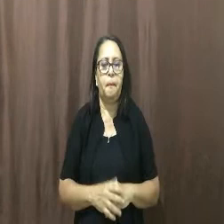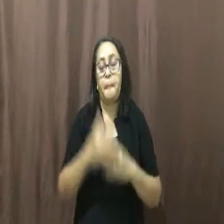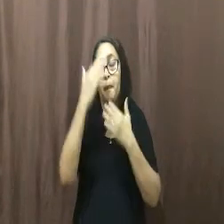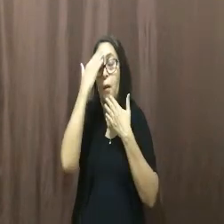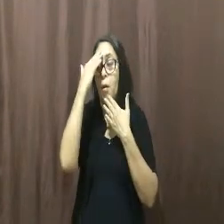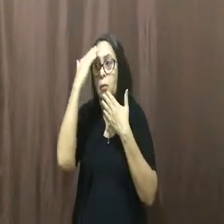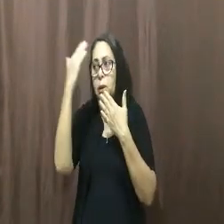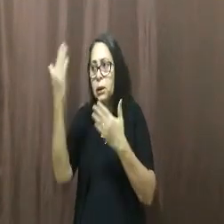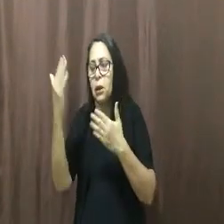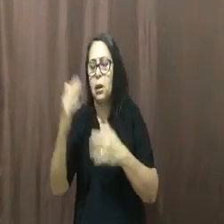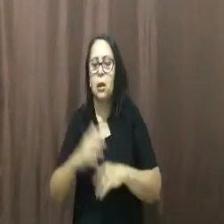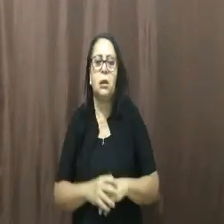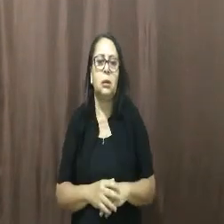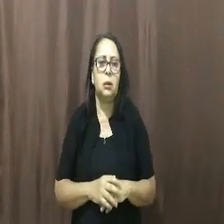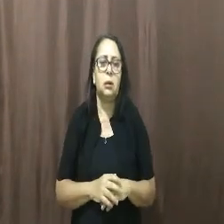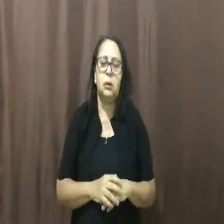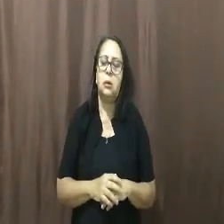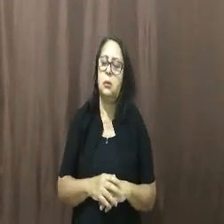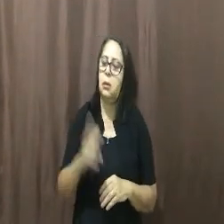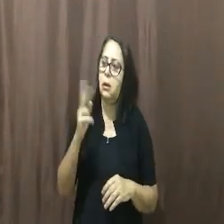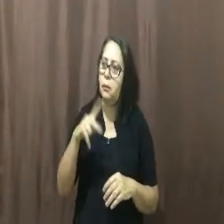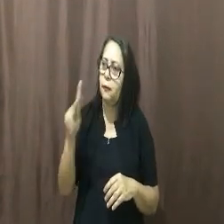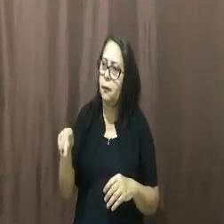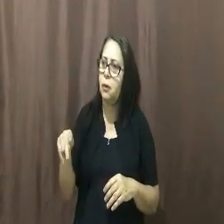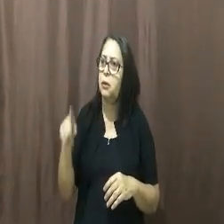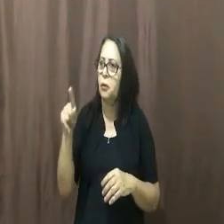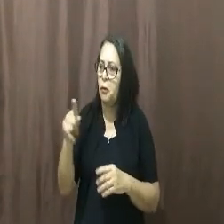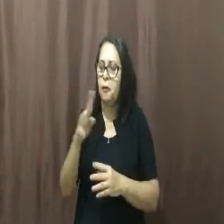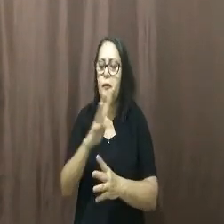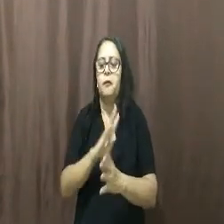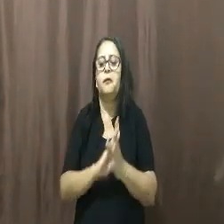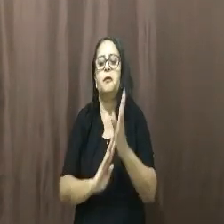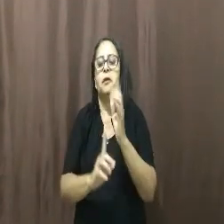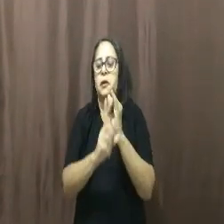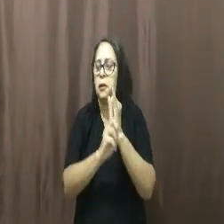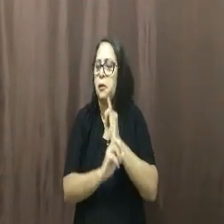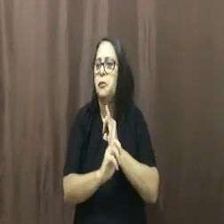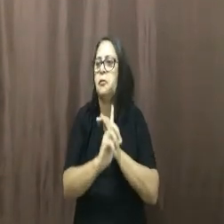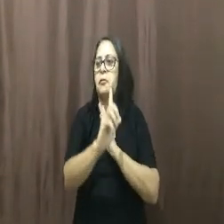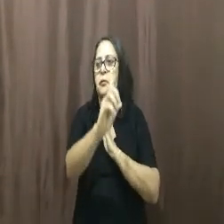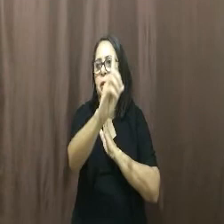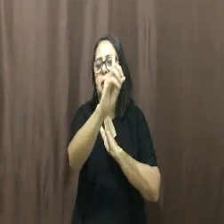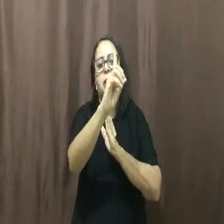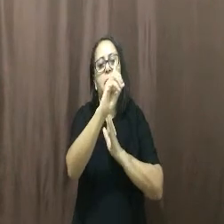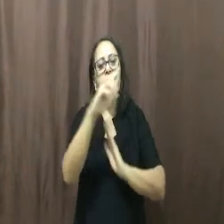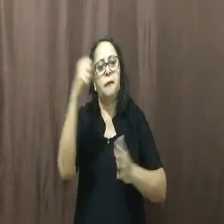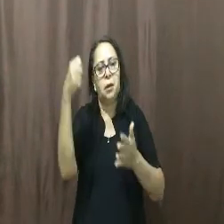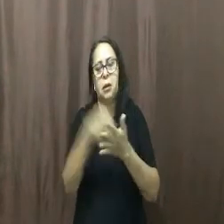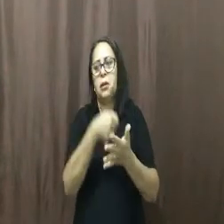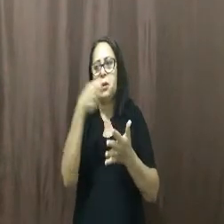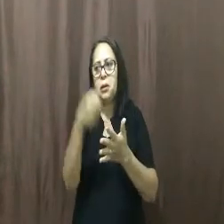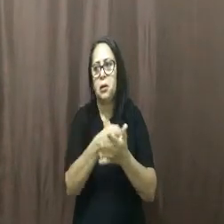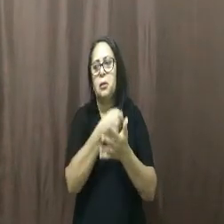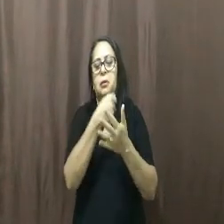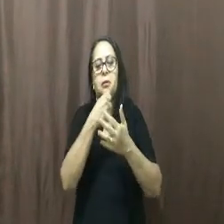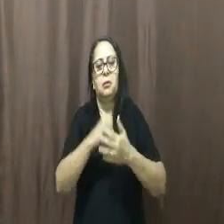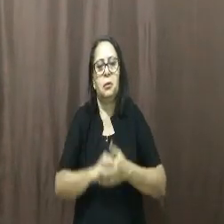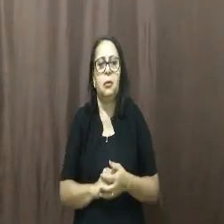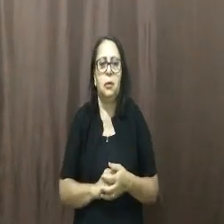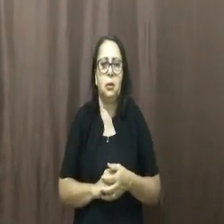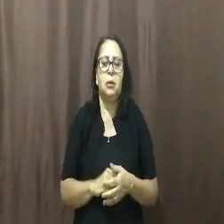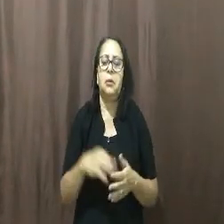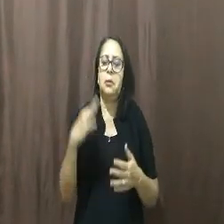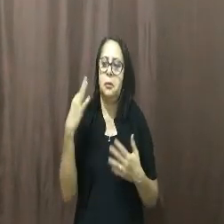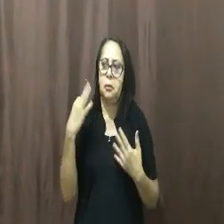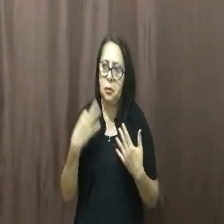Professor, muito obrigado, né, por você estar atuando, lutando, né, estar na linha de